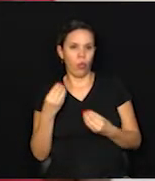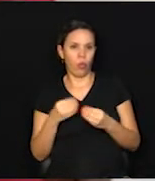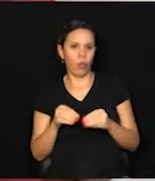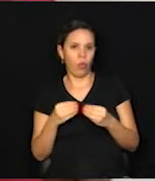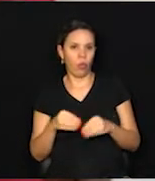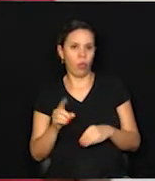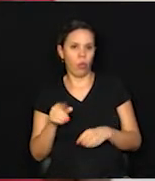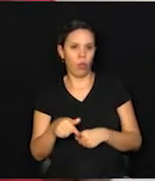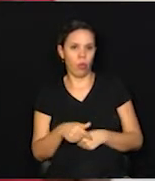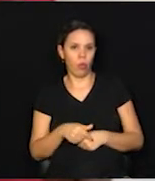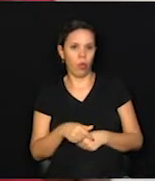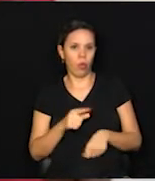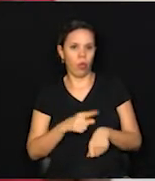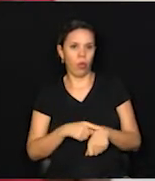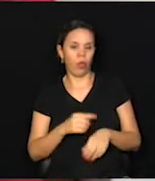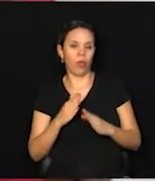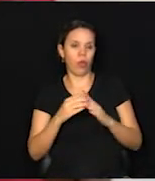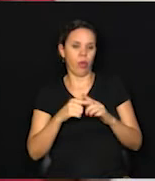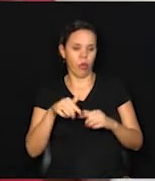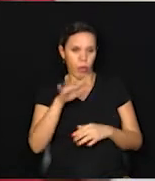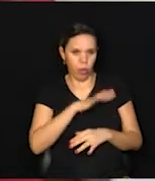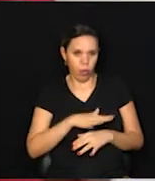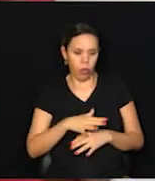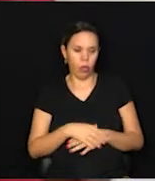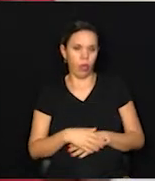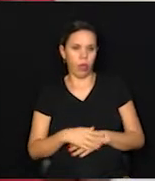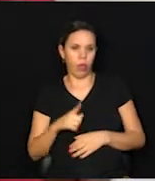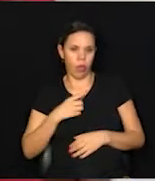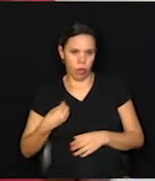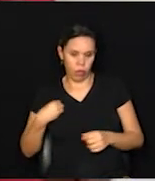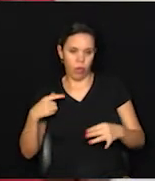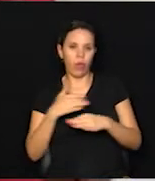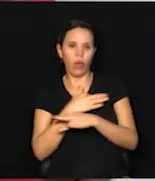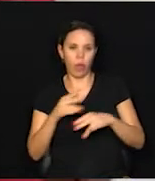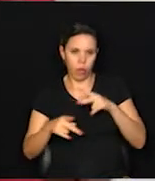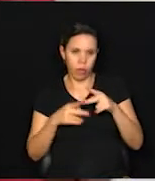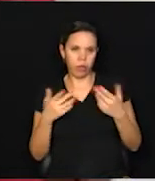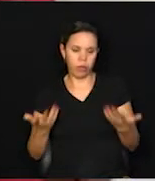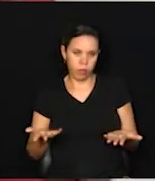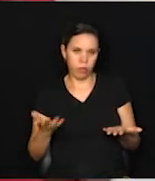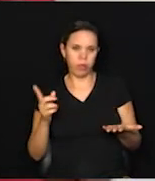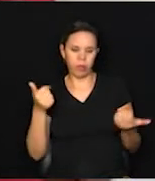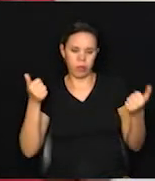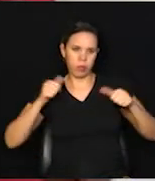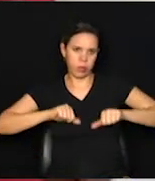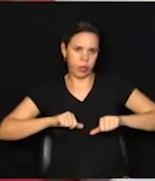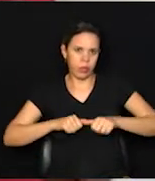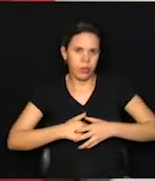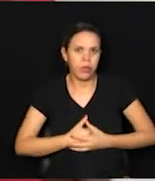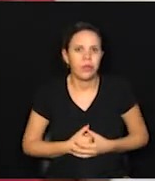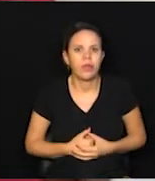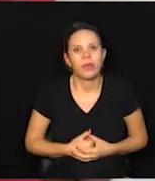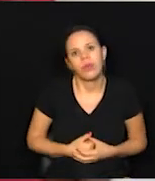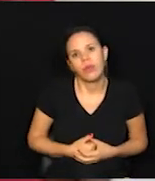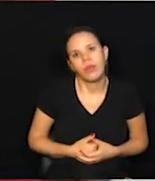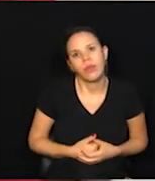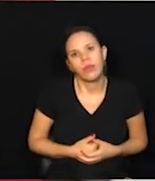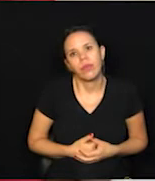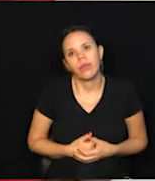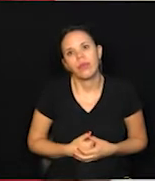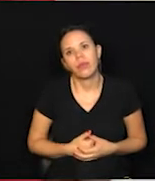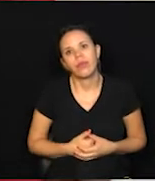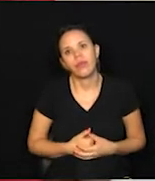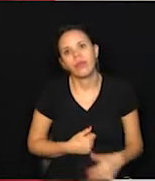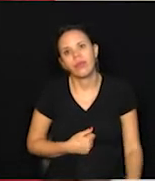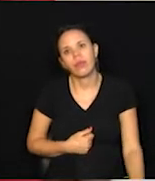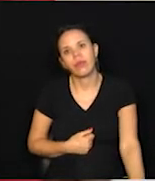são essas de templo, de igrejas, que existe uma movimentação para isso, é pior ainda. No, na relação,